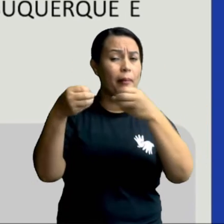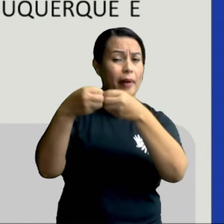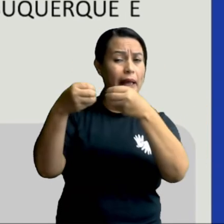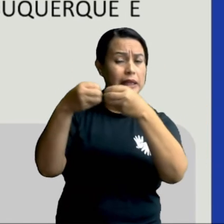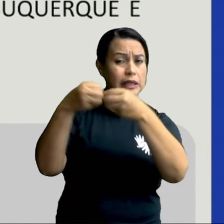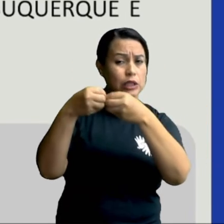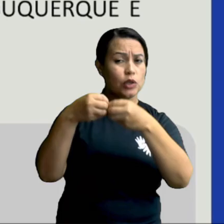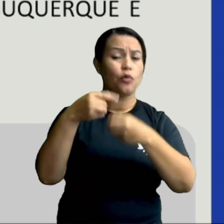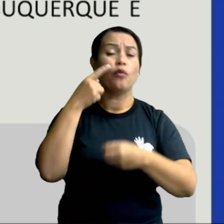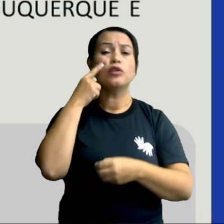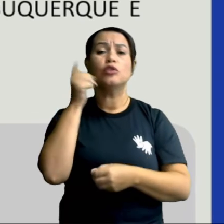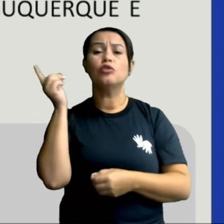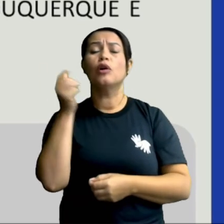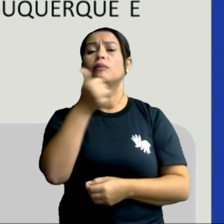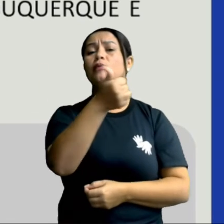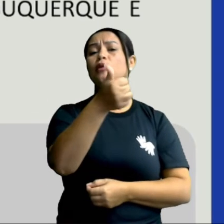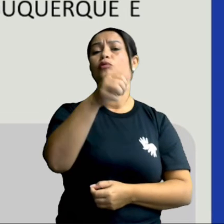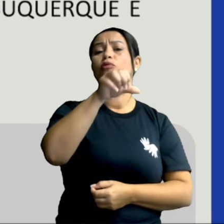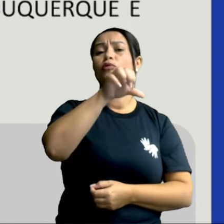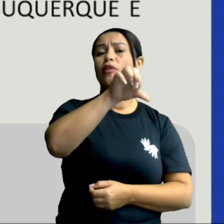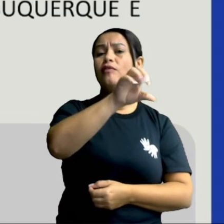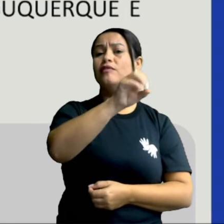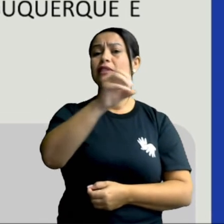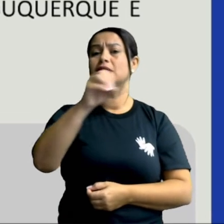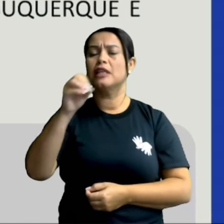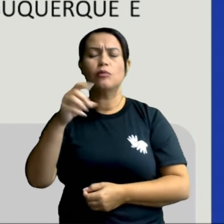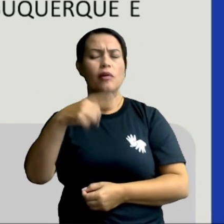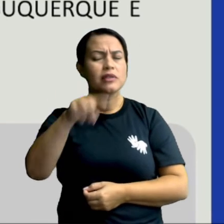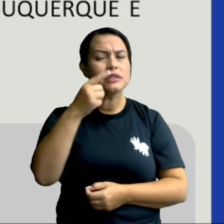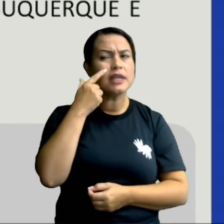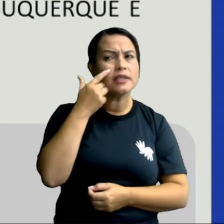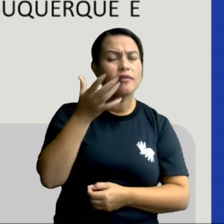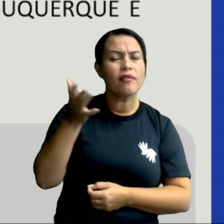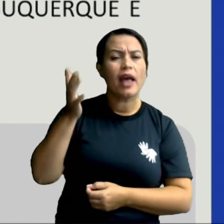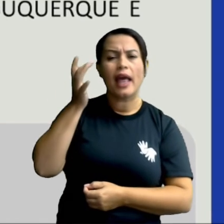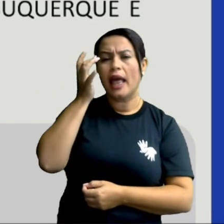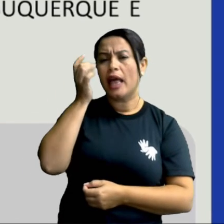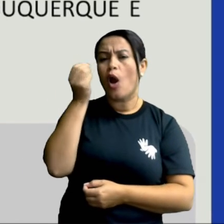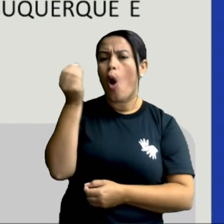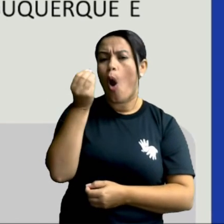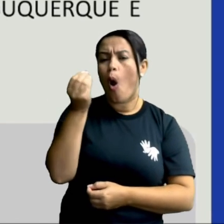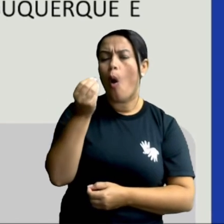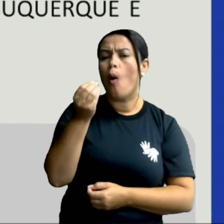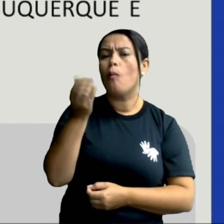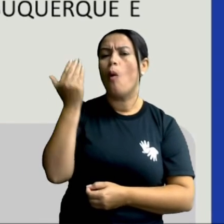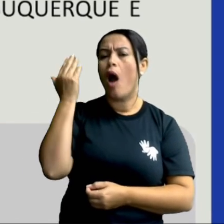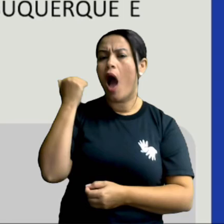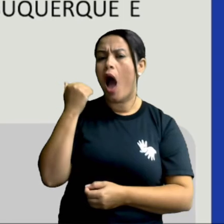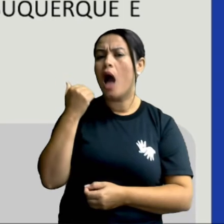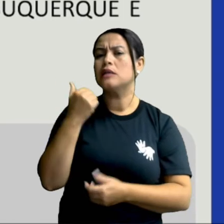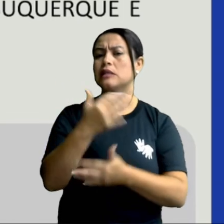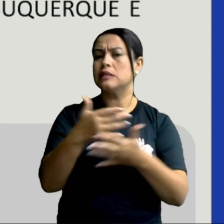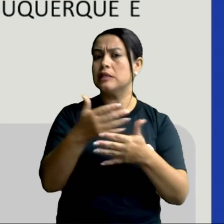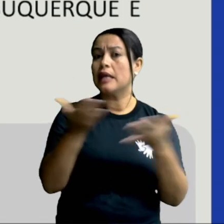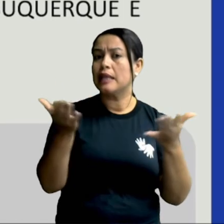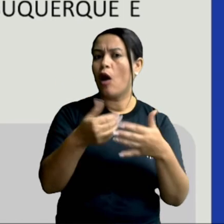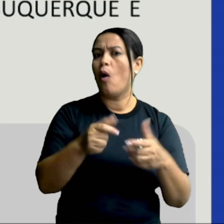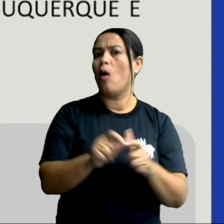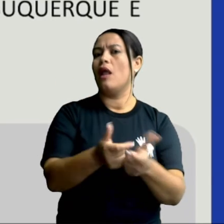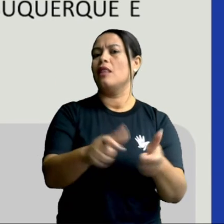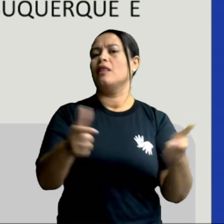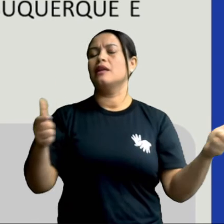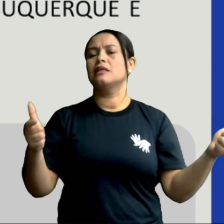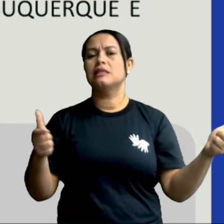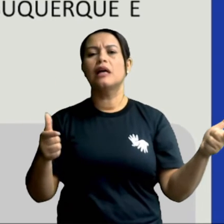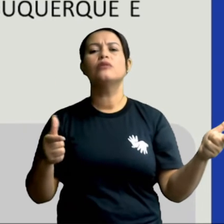Rosário de 1900, tá? Só para vocês terem ideia de como era a nossa cidade e como ela está crescendo. Foi